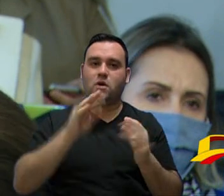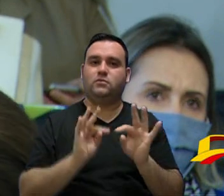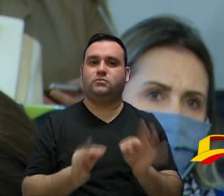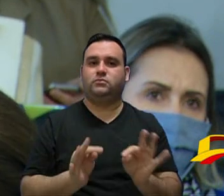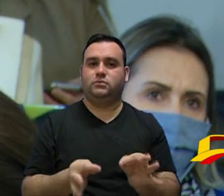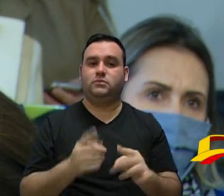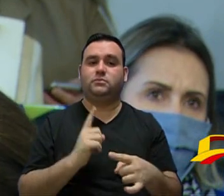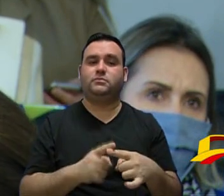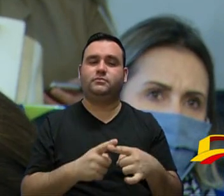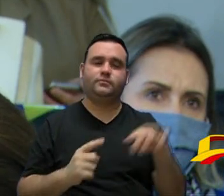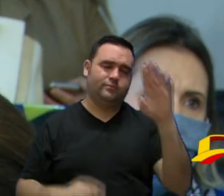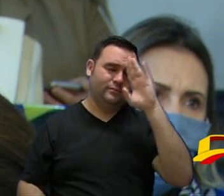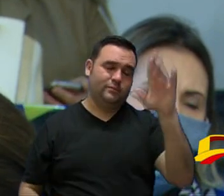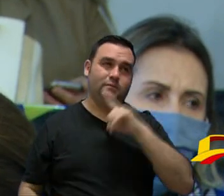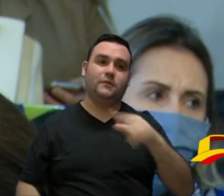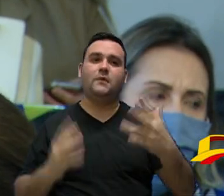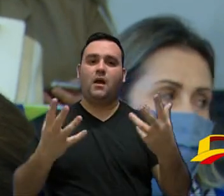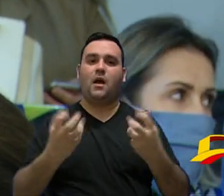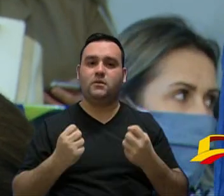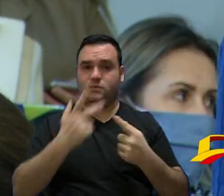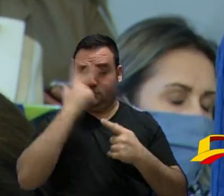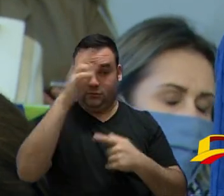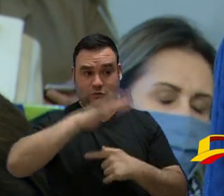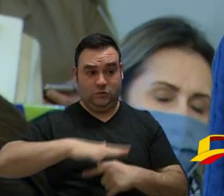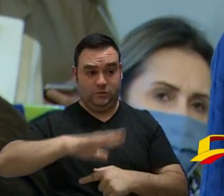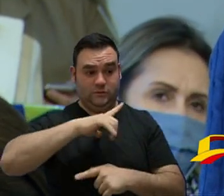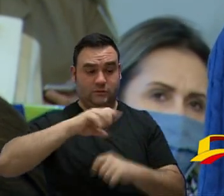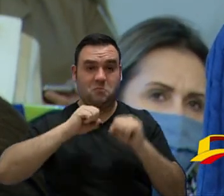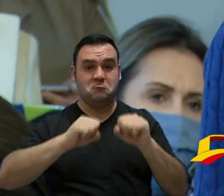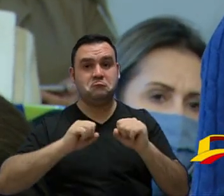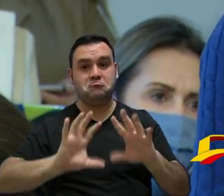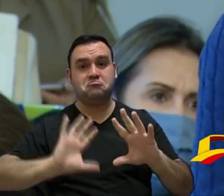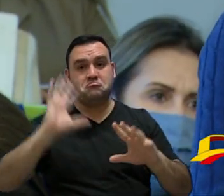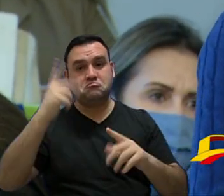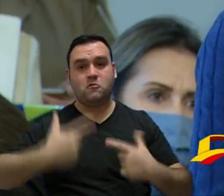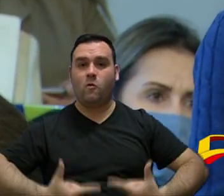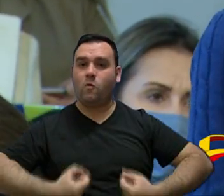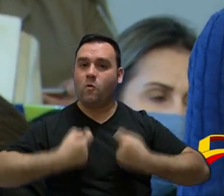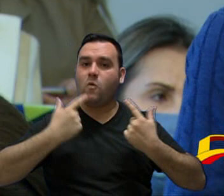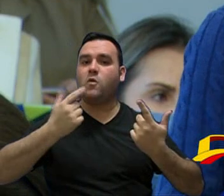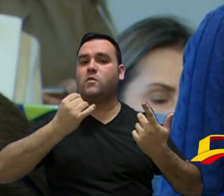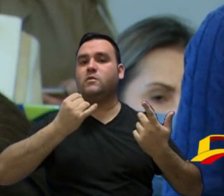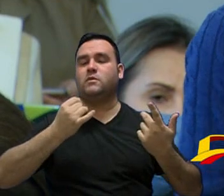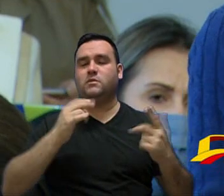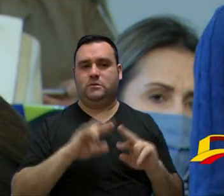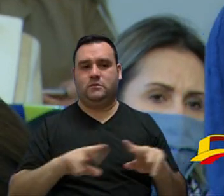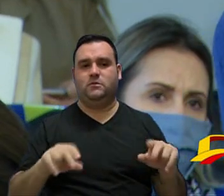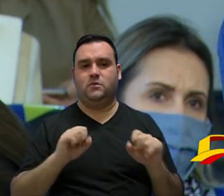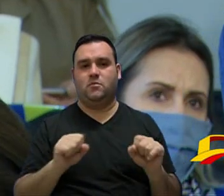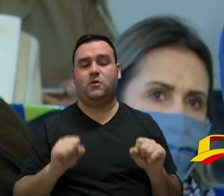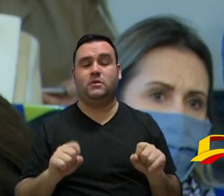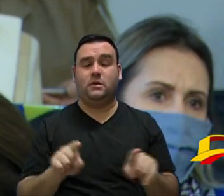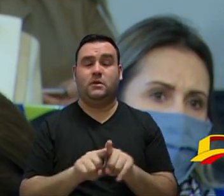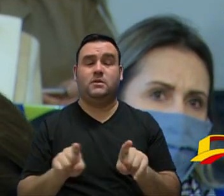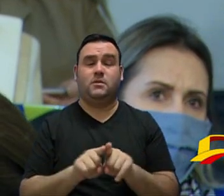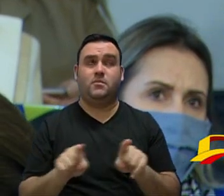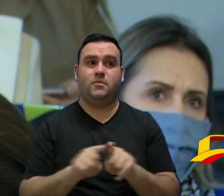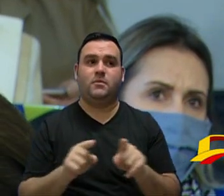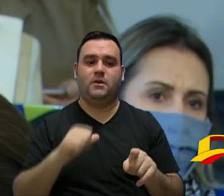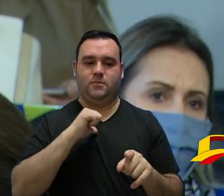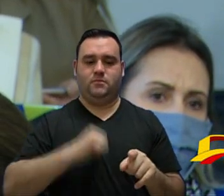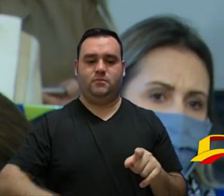pensando principalmente em acolher aqueles pacientes que podem ter casos oncológicos como os melanomas e a